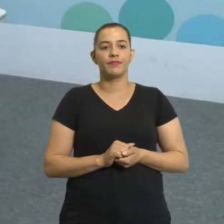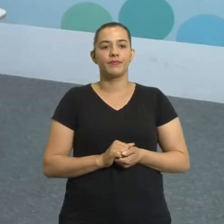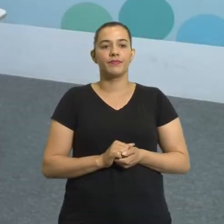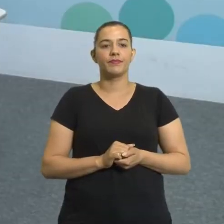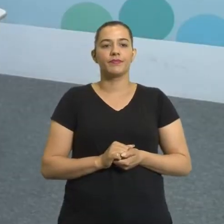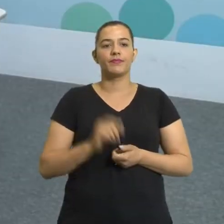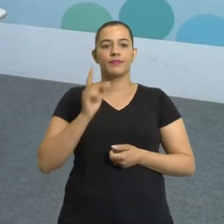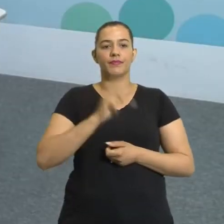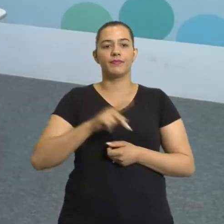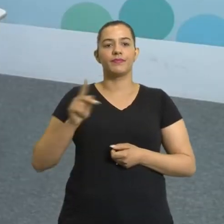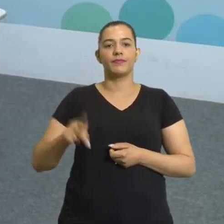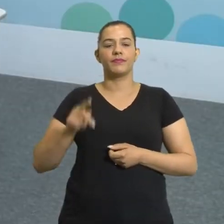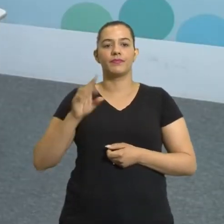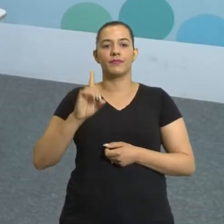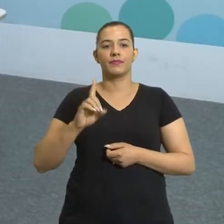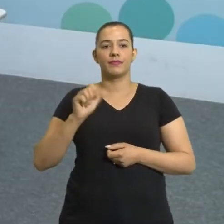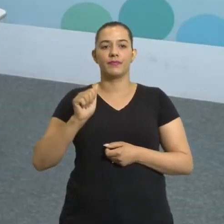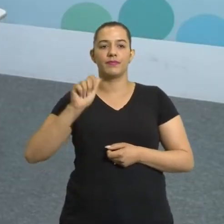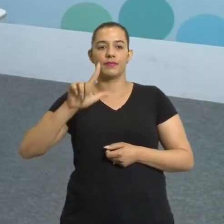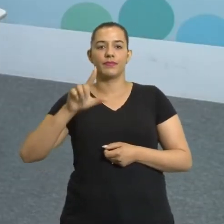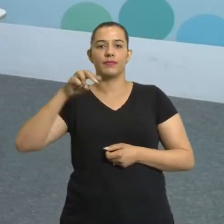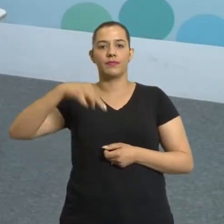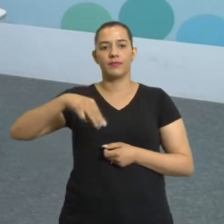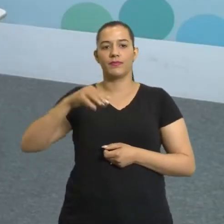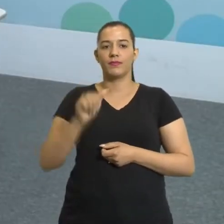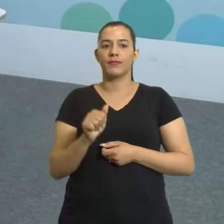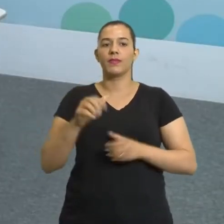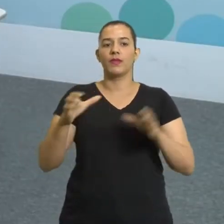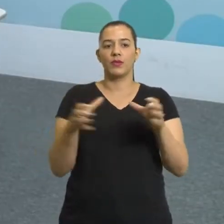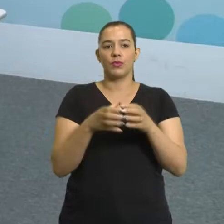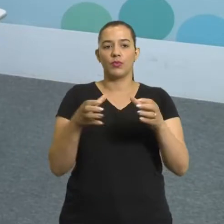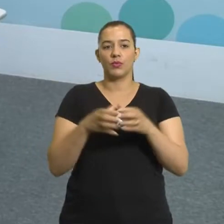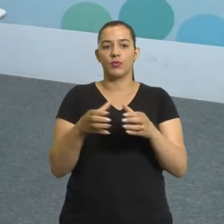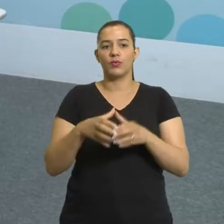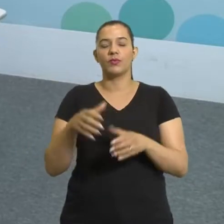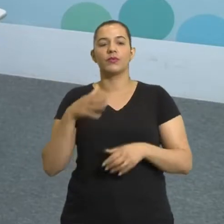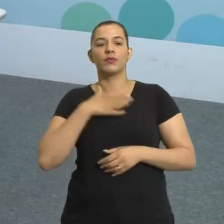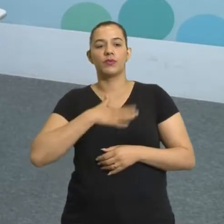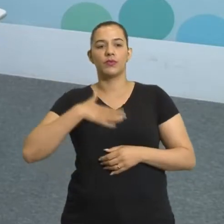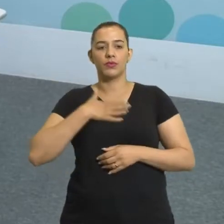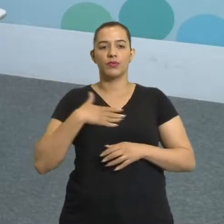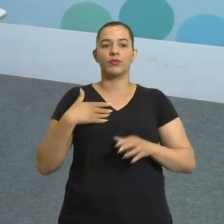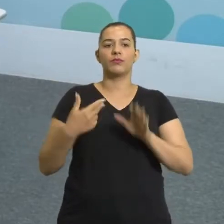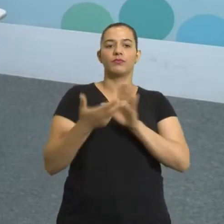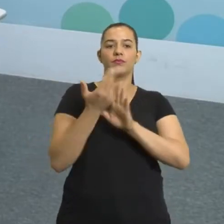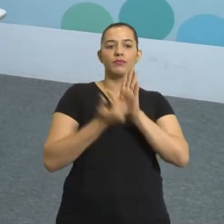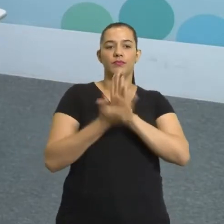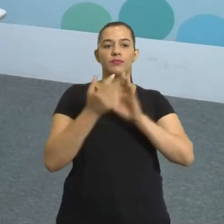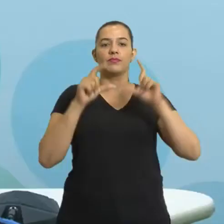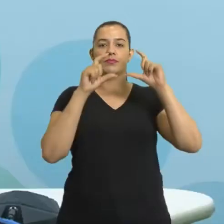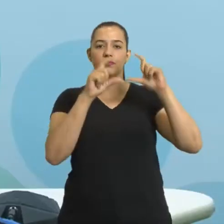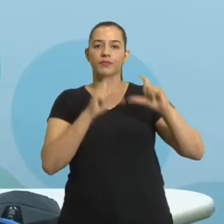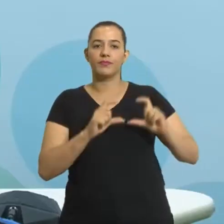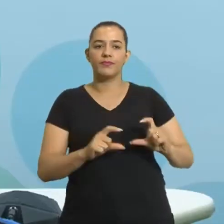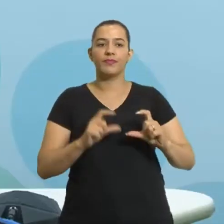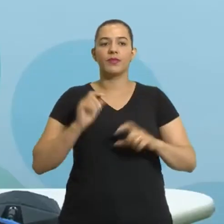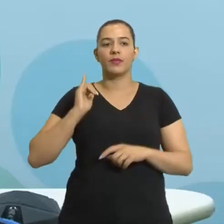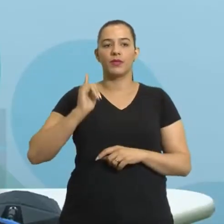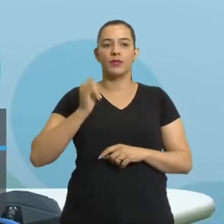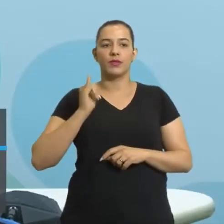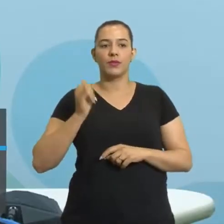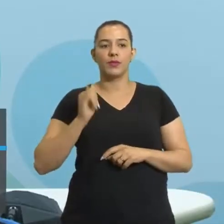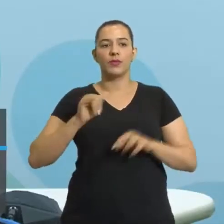professora Dalma, ela disse que a turma dela gosta muito de histórias em quadrinhos, né? E contos de